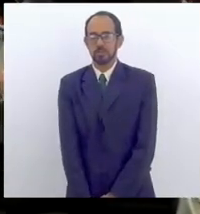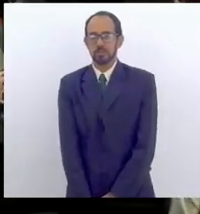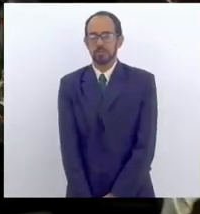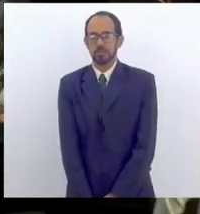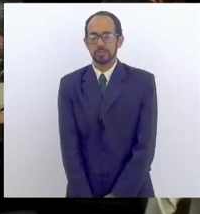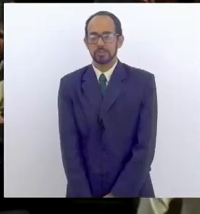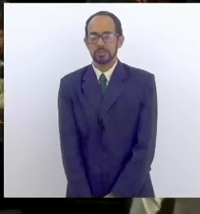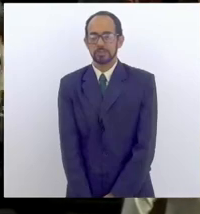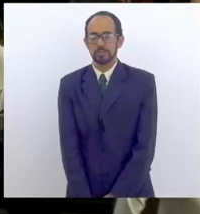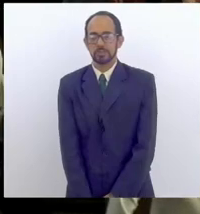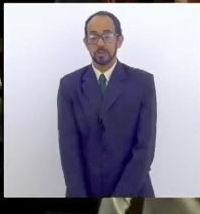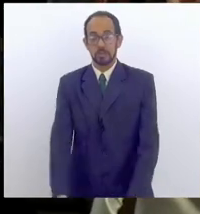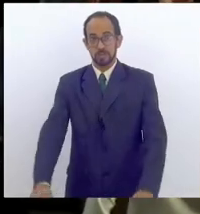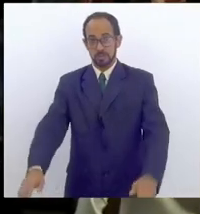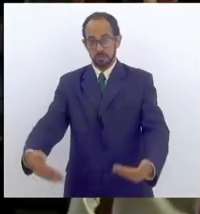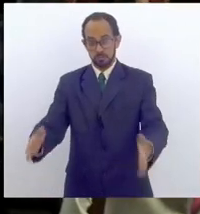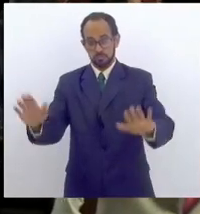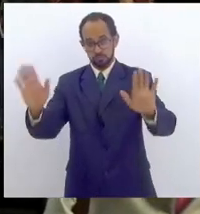Pessoal,